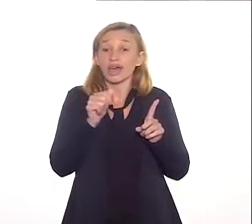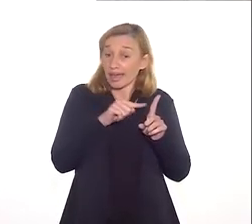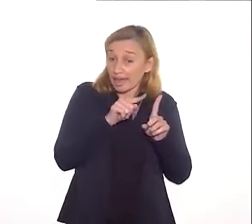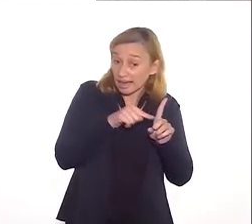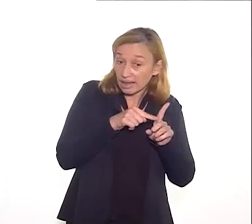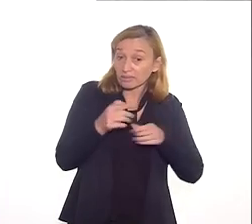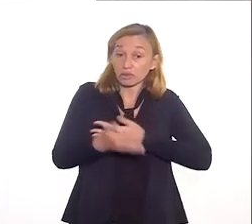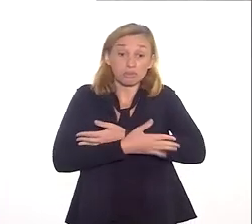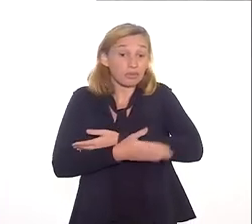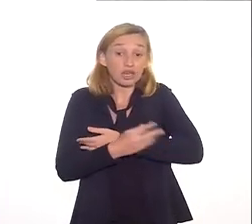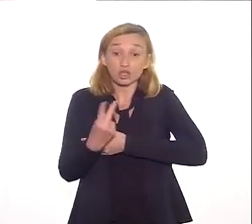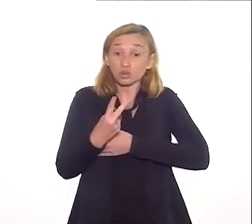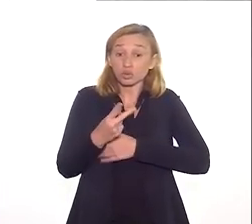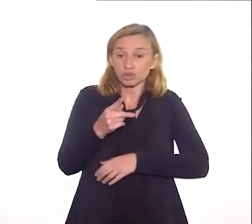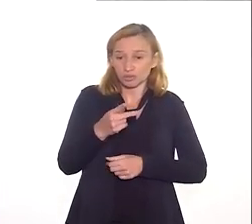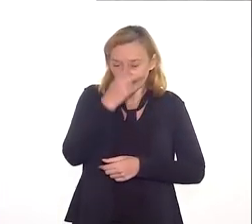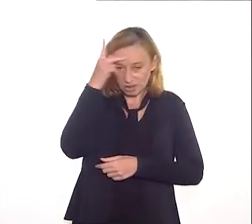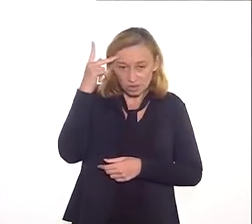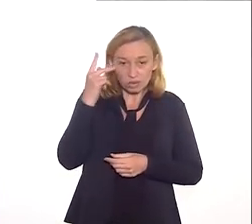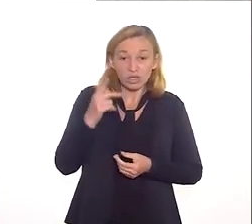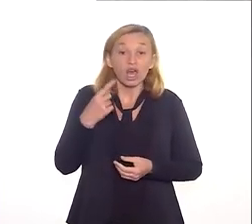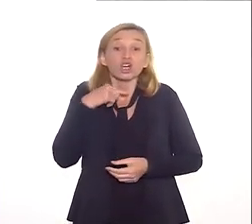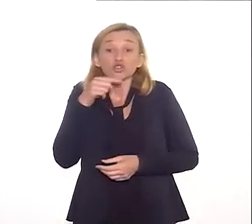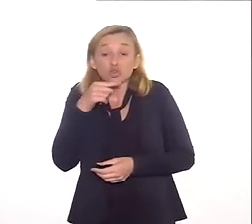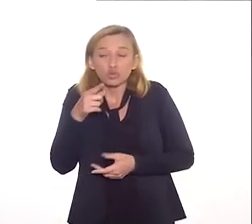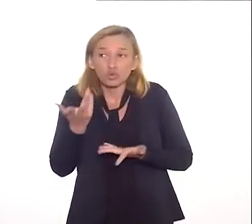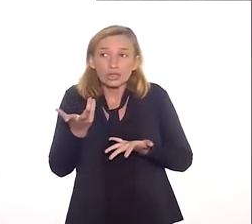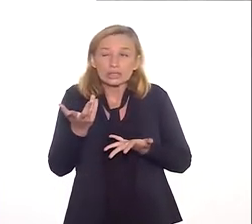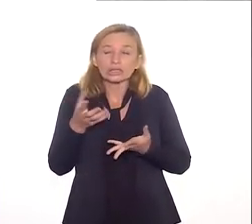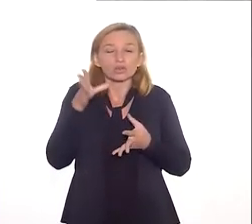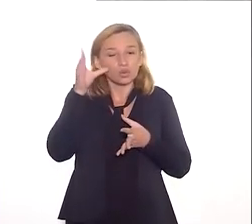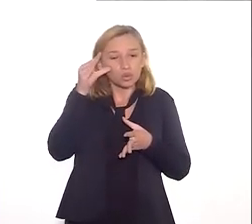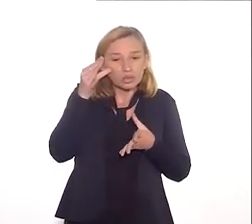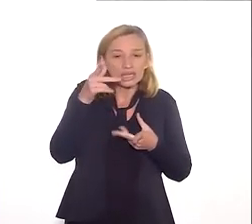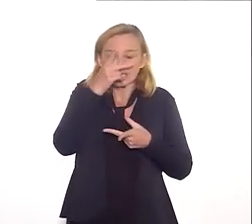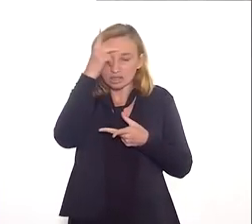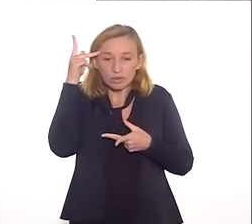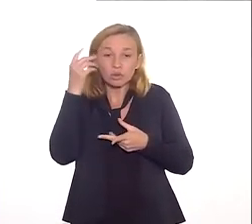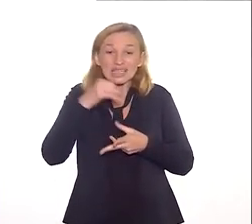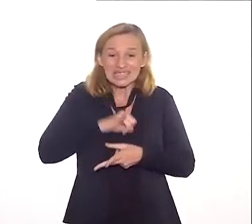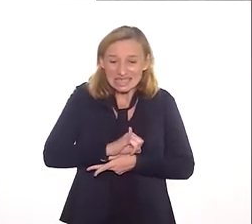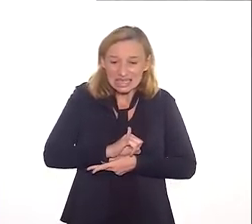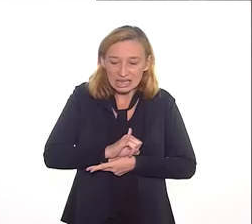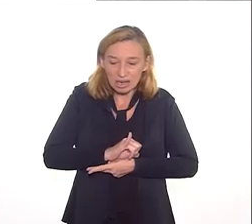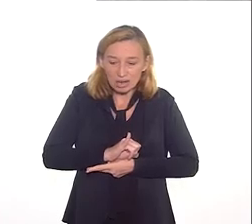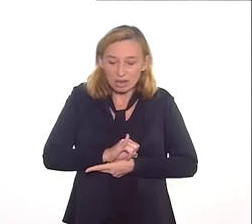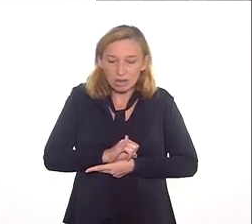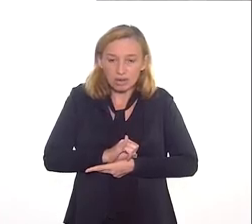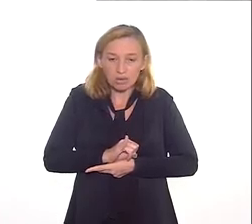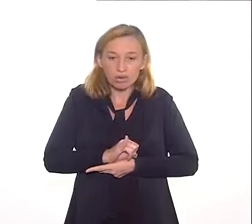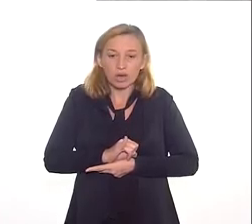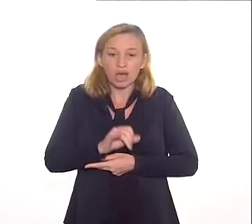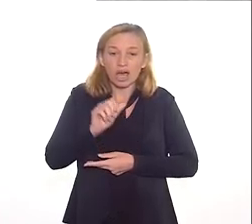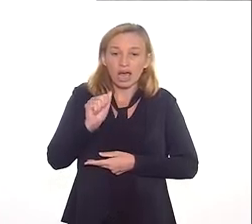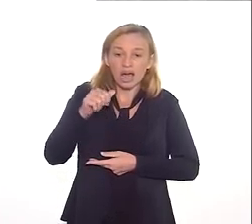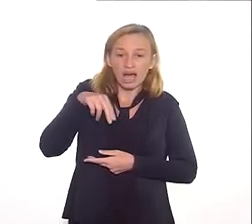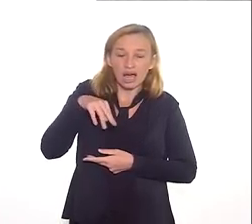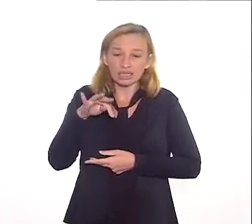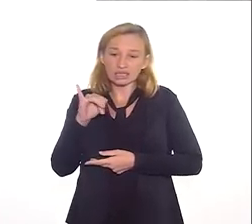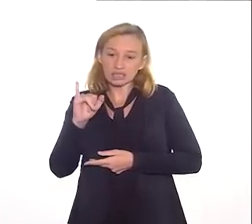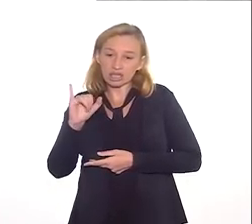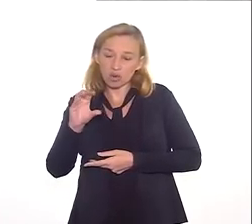É a grávida e o bebê, são duas pessoas. Então, acho que surge a dúvida, surge a curiosidade nas pessoas se os